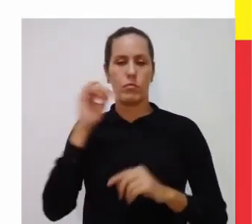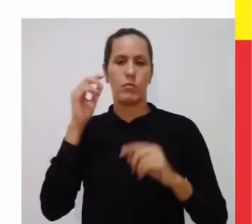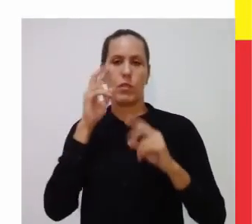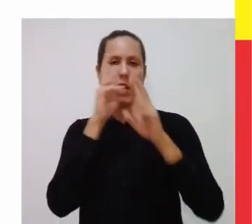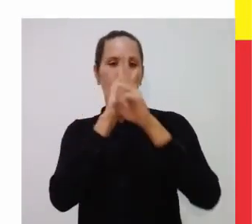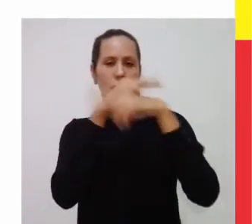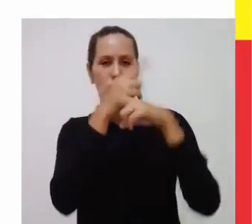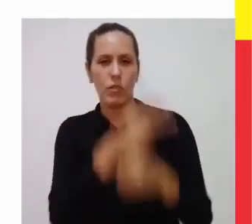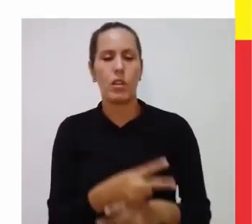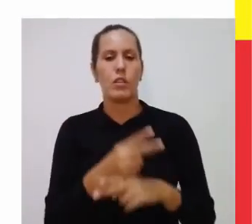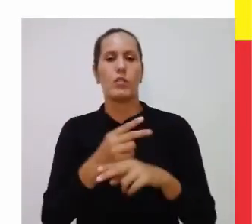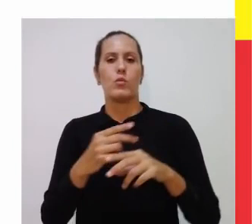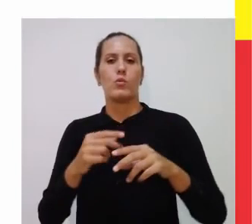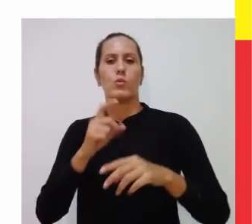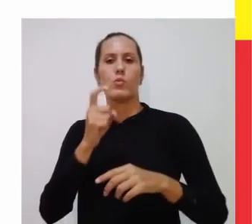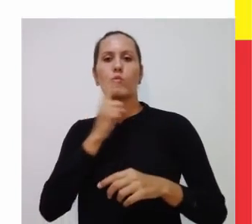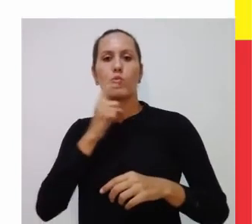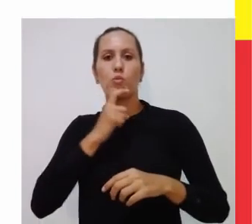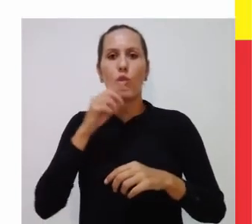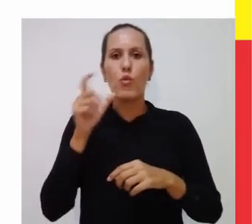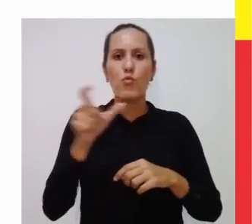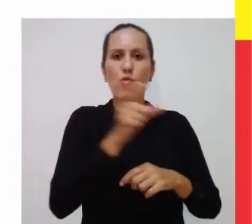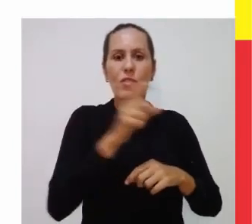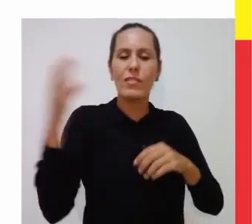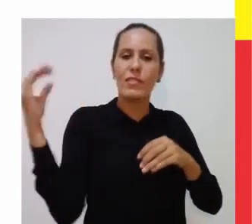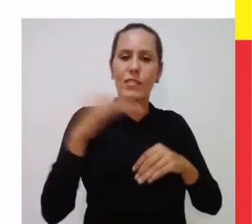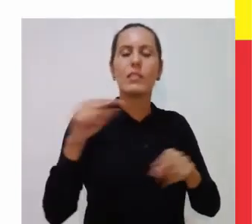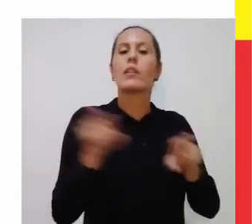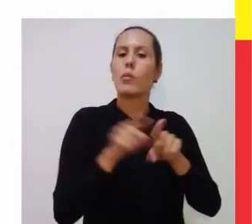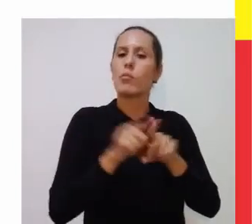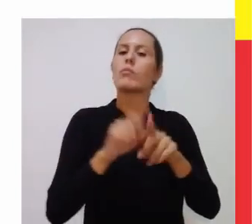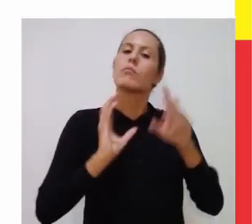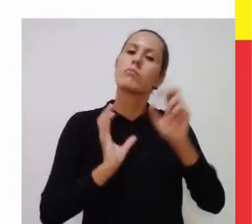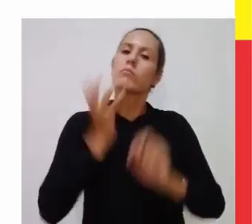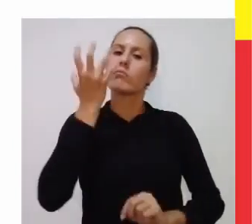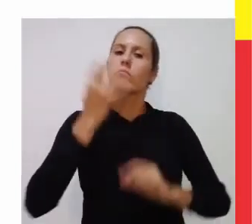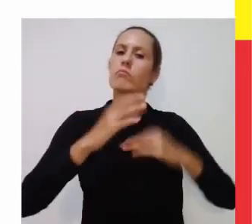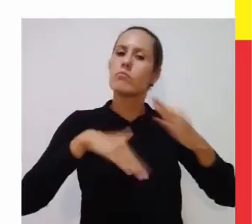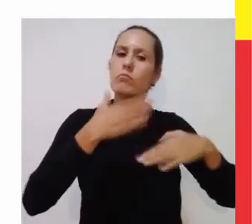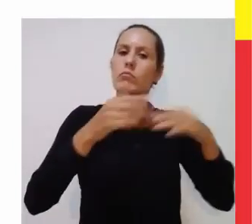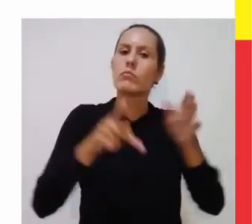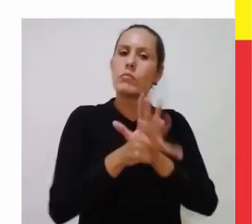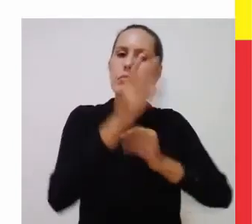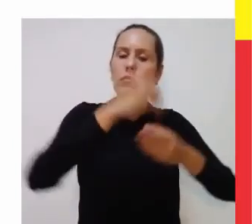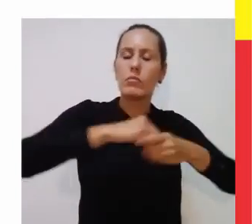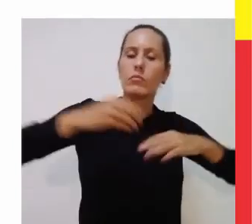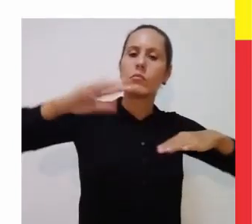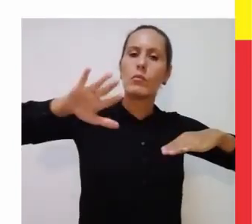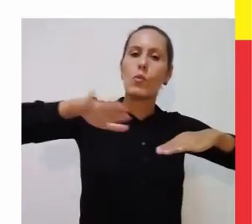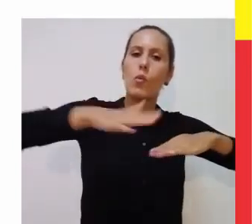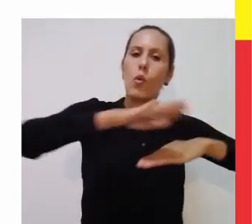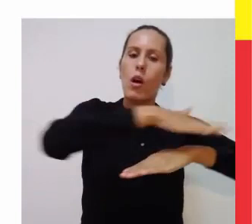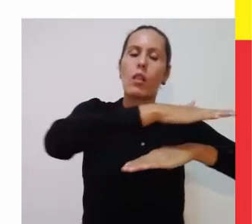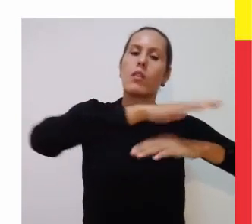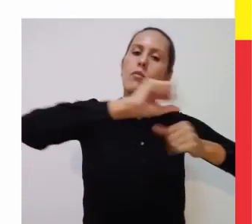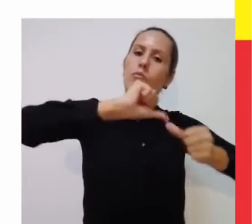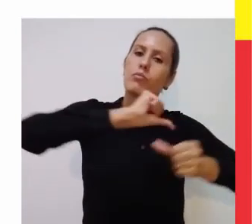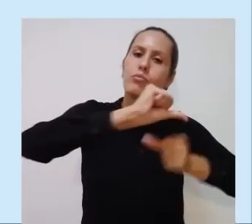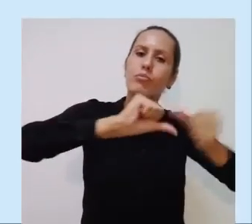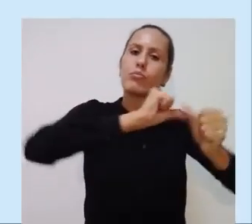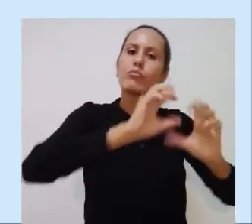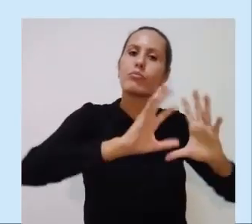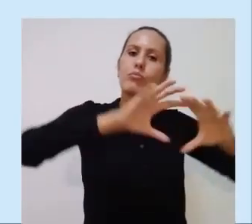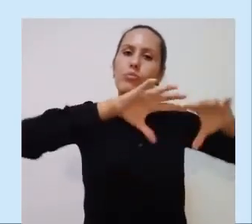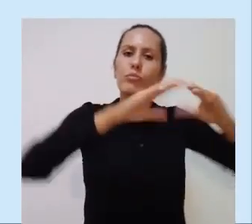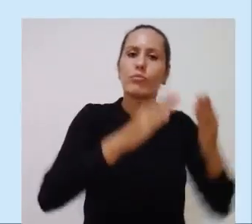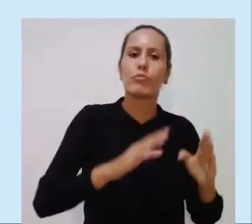ventos, tá? A ação das geleiras, também elas também atuam, certo? Nesse processo de construção, de modelagem do relevo, ok?